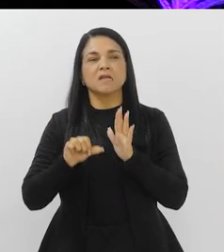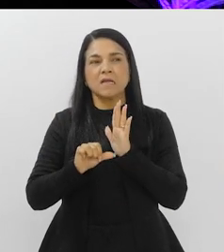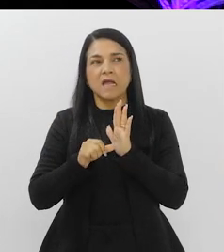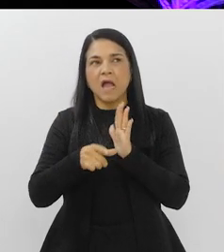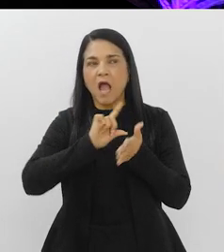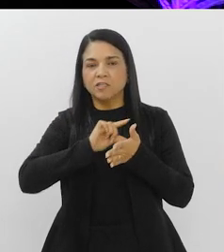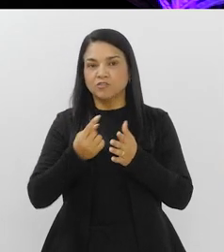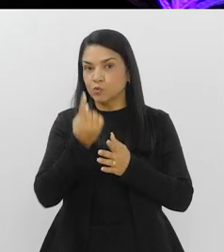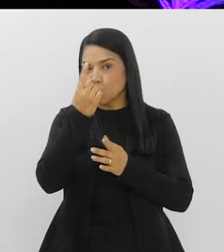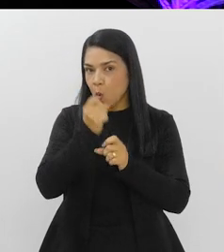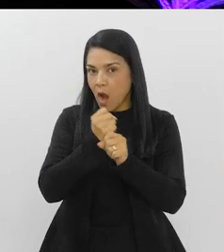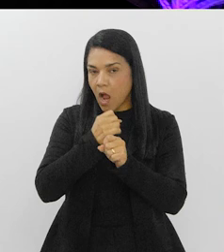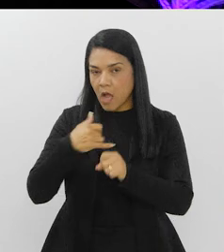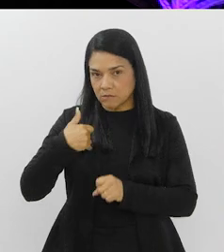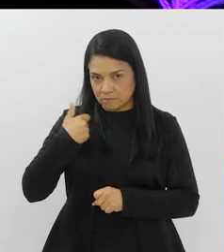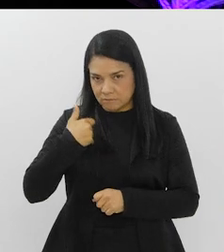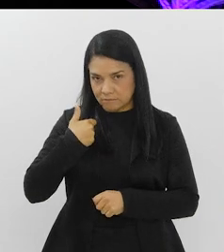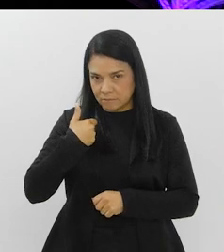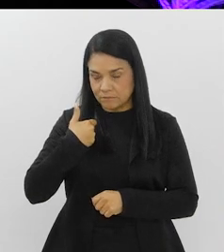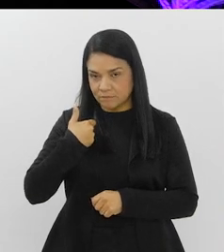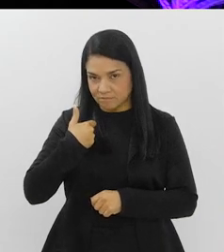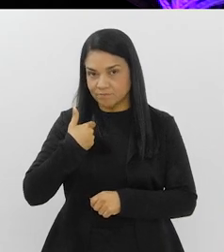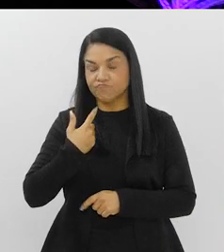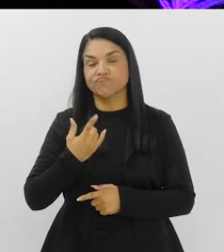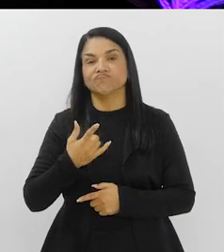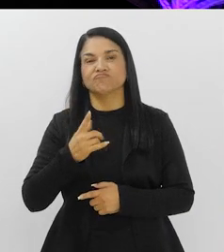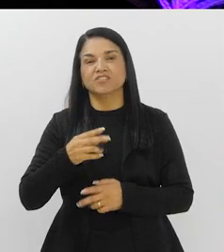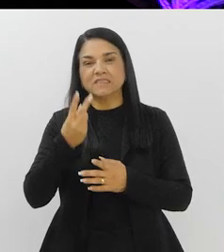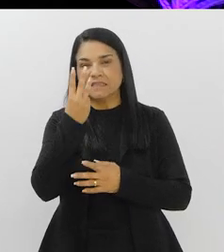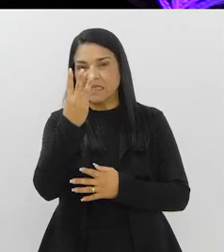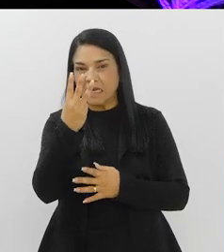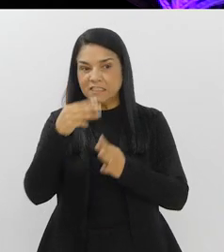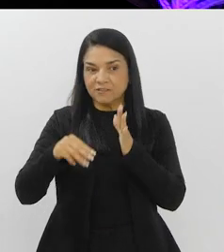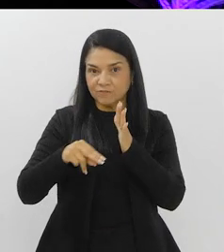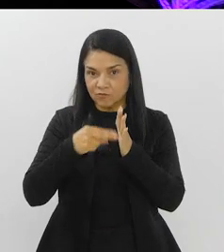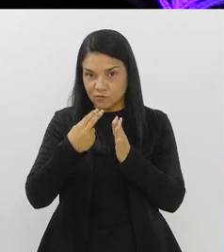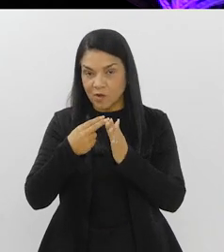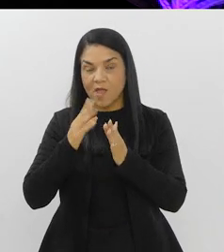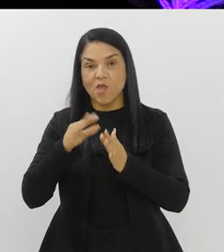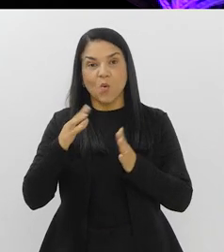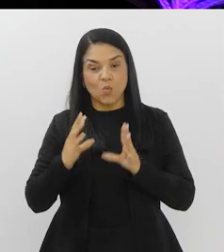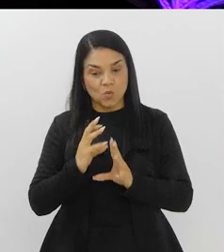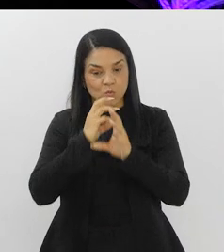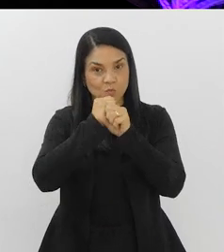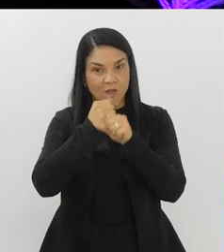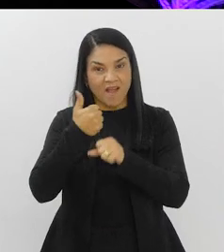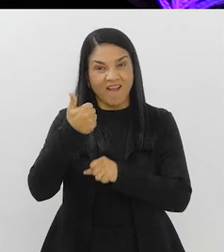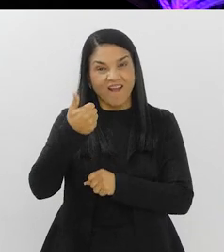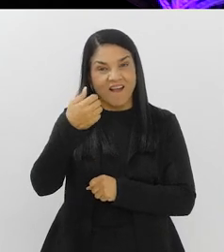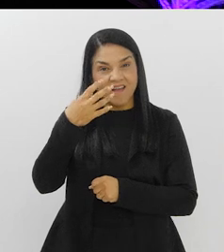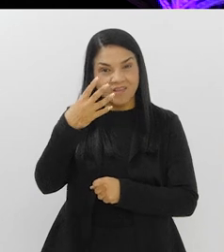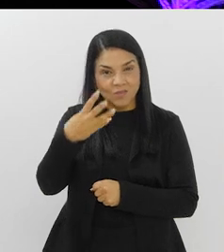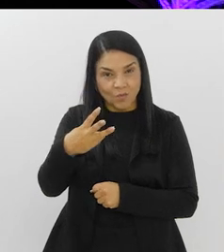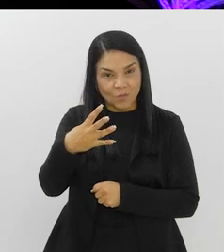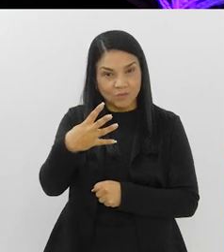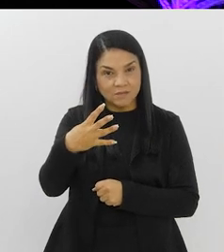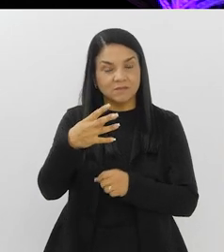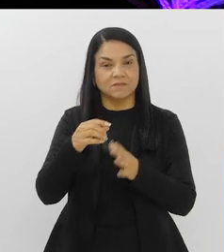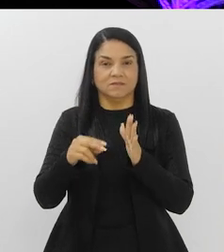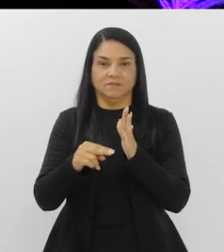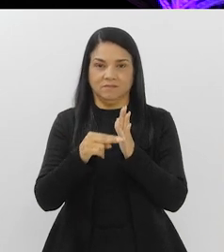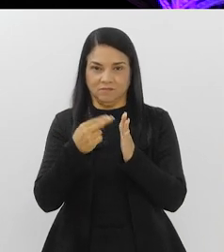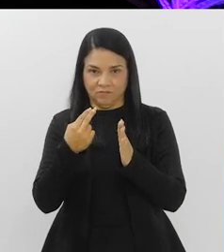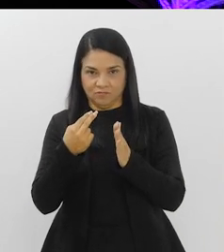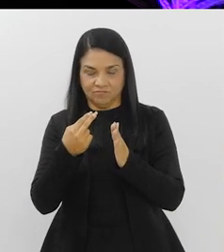ano de vida eu já tinha feito três cirurgias e na verdade Esqueceram de uma aí eu fiz 14 no total foram 14 é foram 14